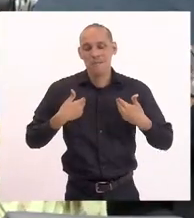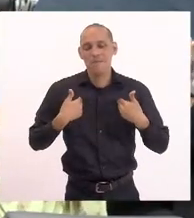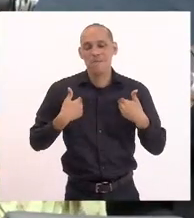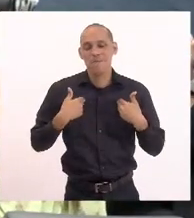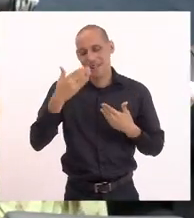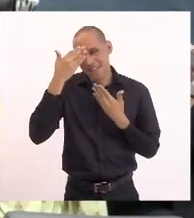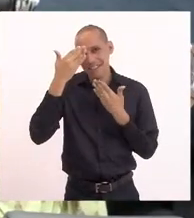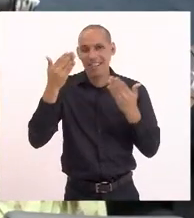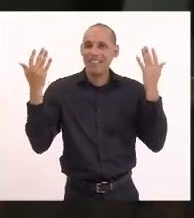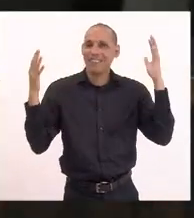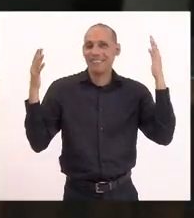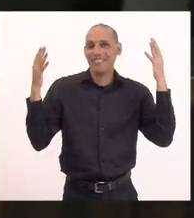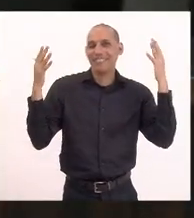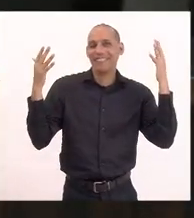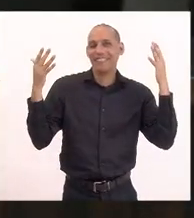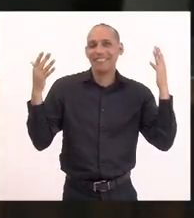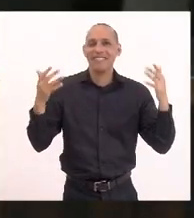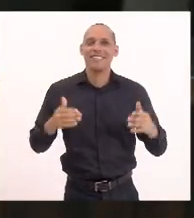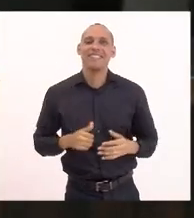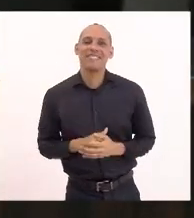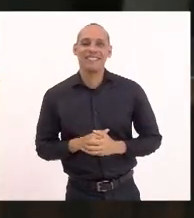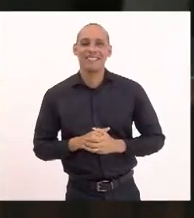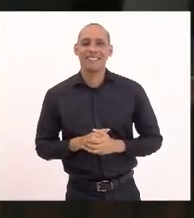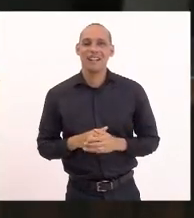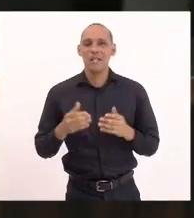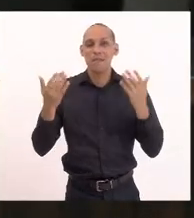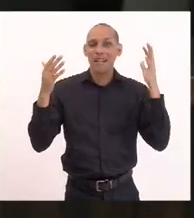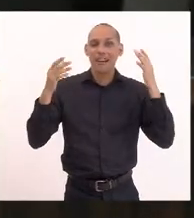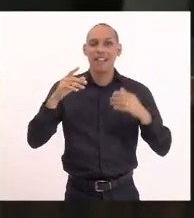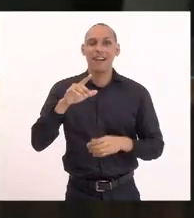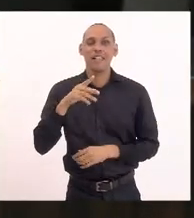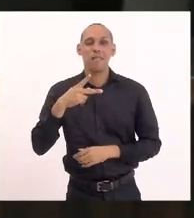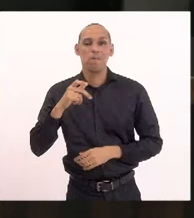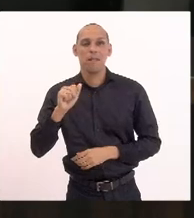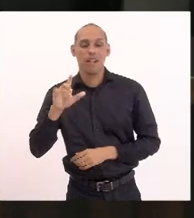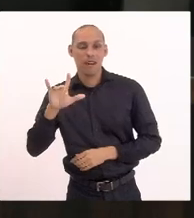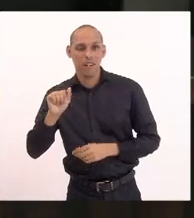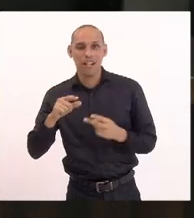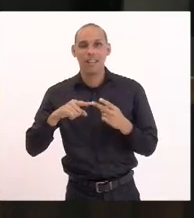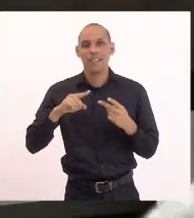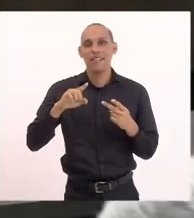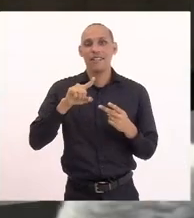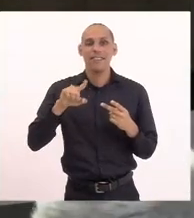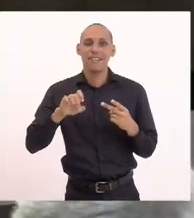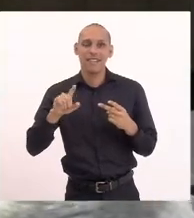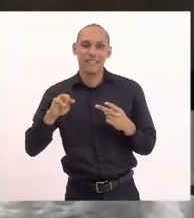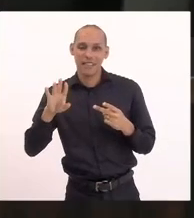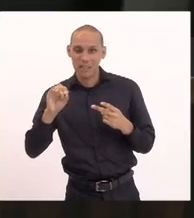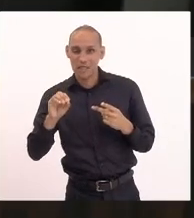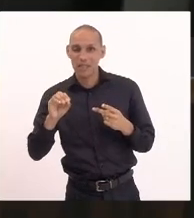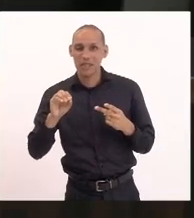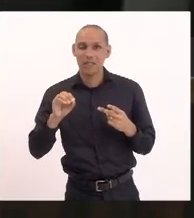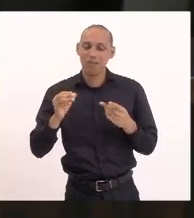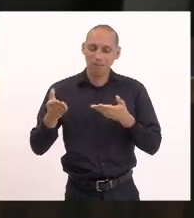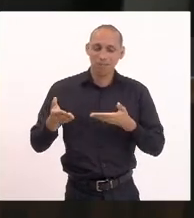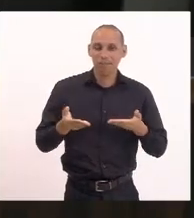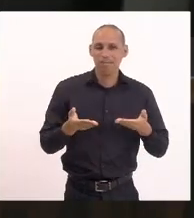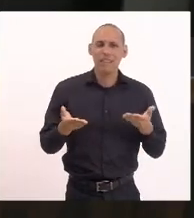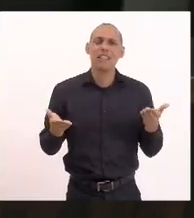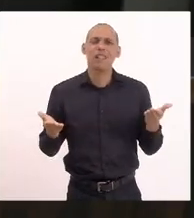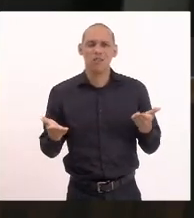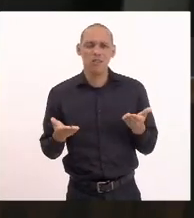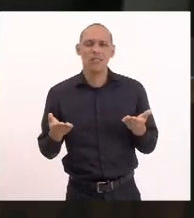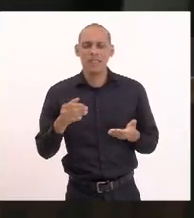Parabéns, Paula. Parabéns. Parabéns, Elito. Seja bem-vinda. Sei que o dia é um dia